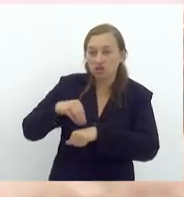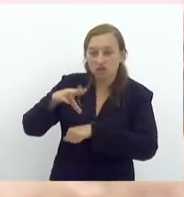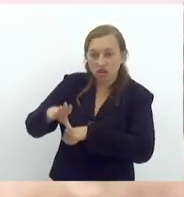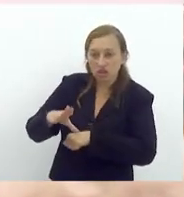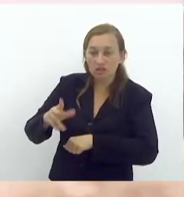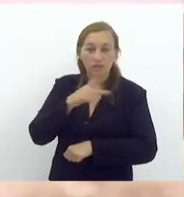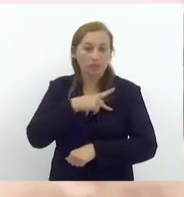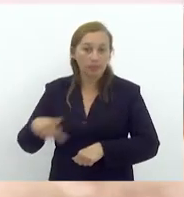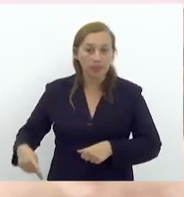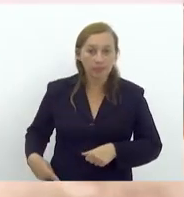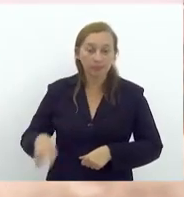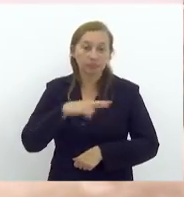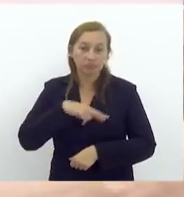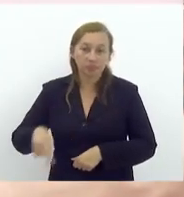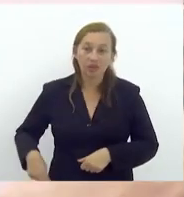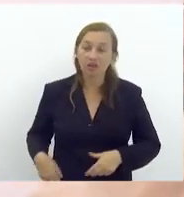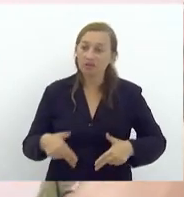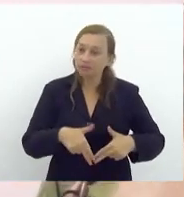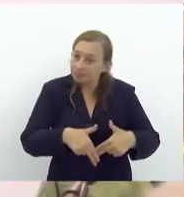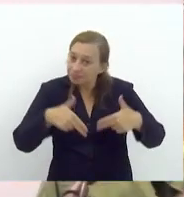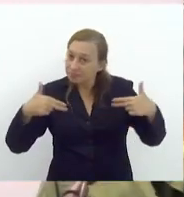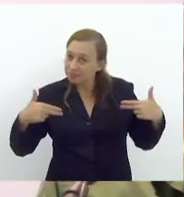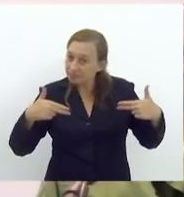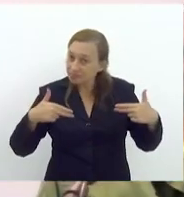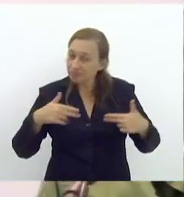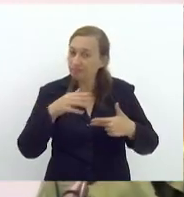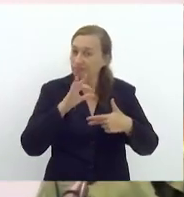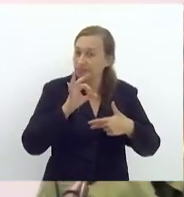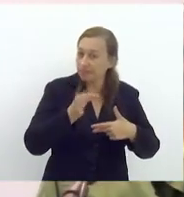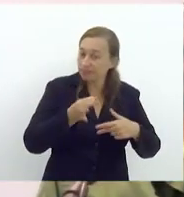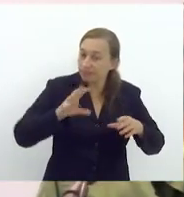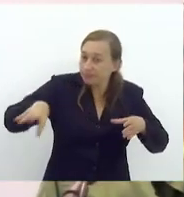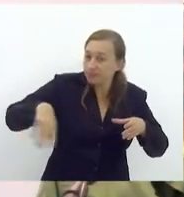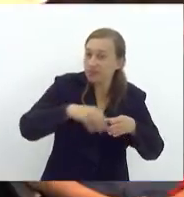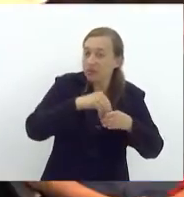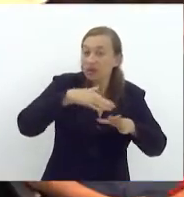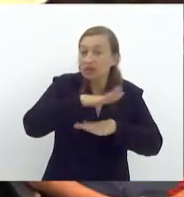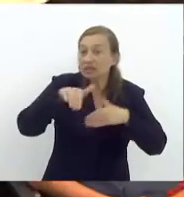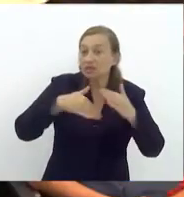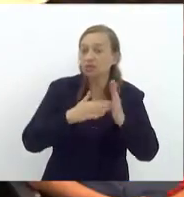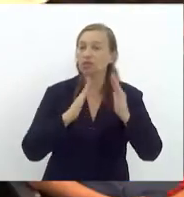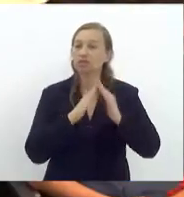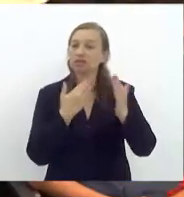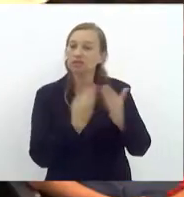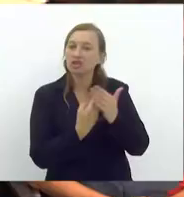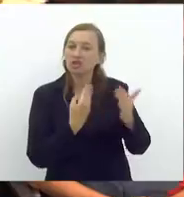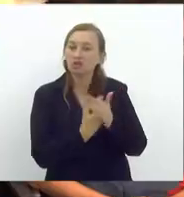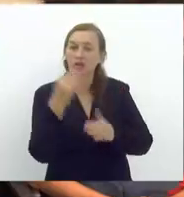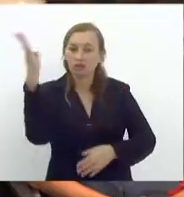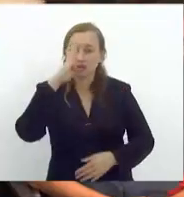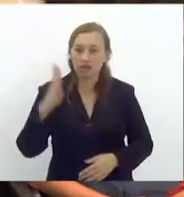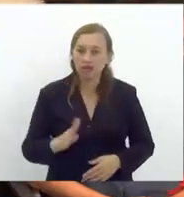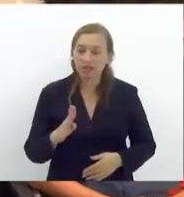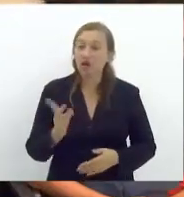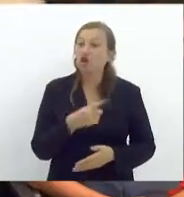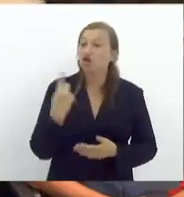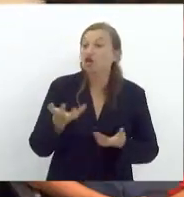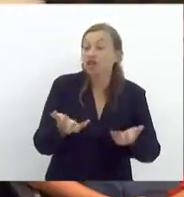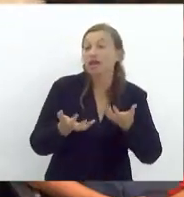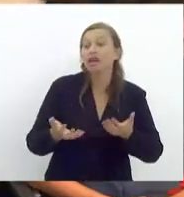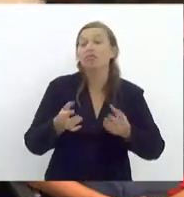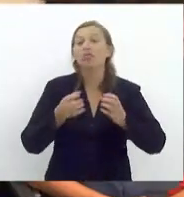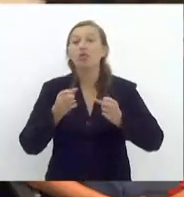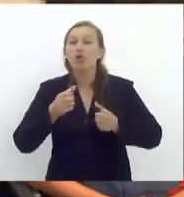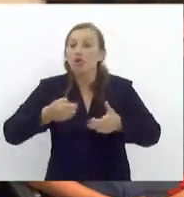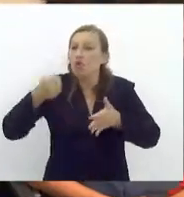da república para que o Hip Hop seja formalmente inserido em todas as escolas do Brasil e nós queremos lutar